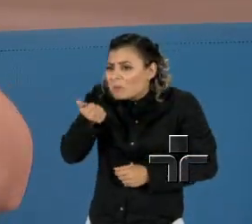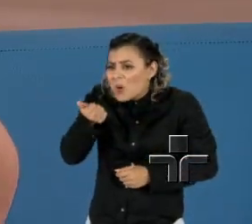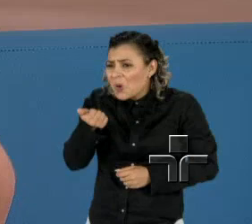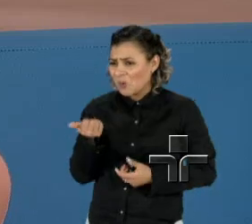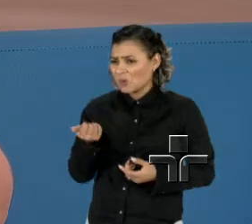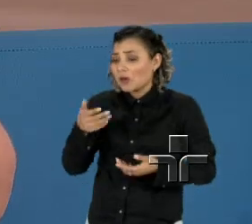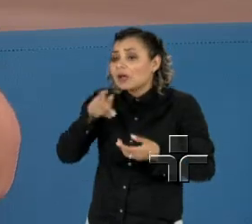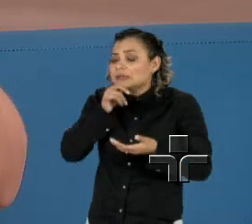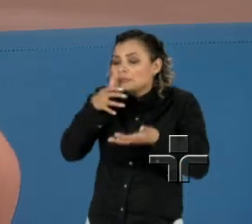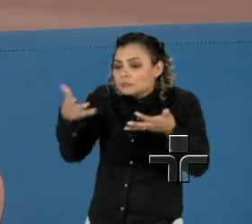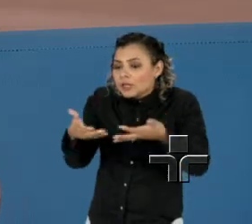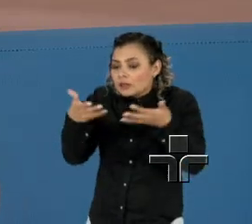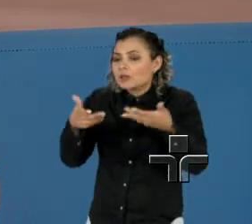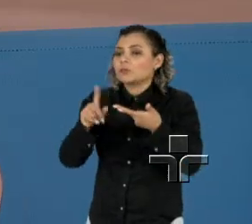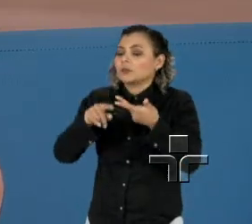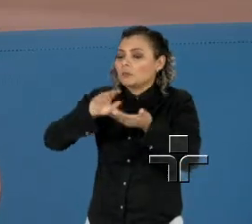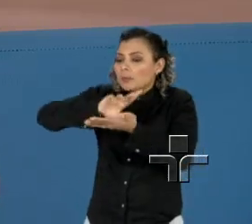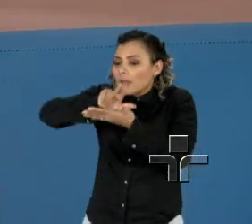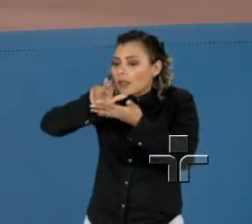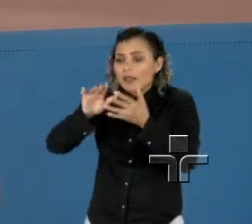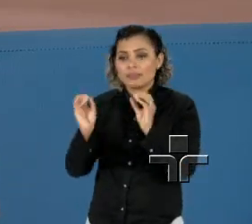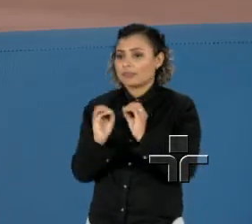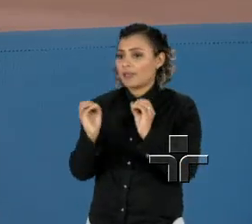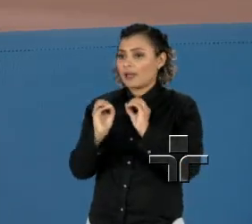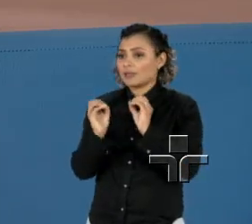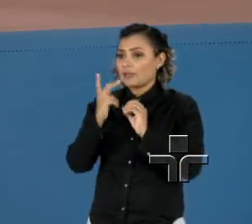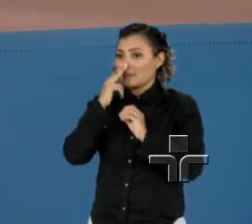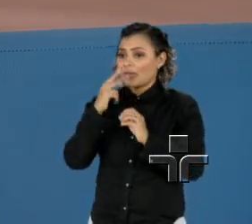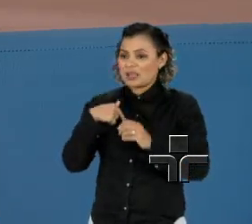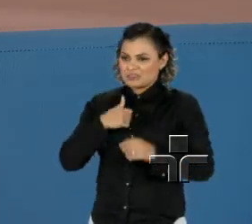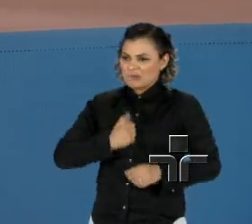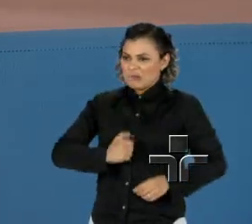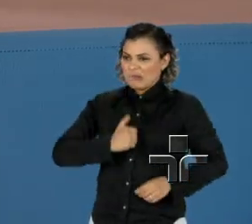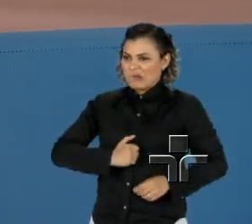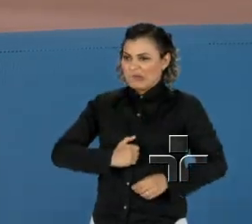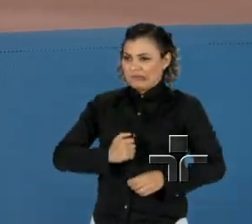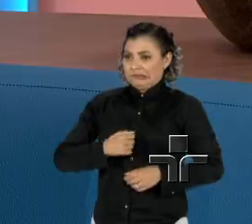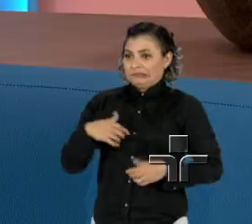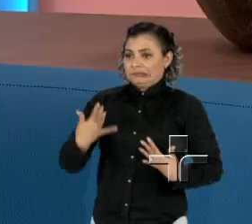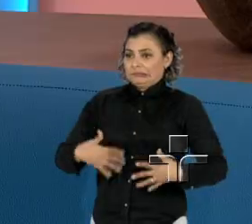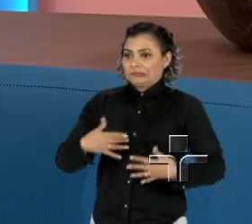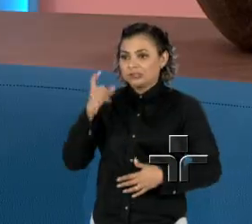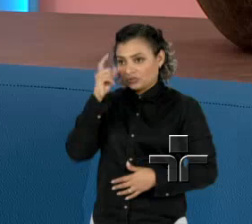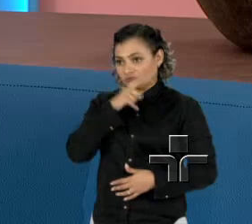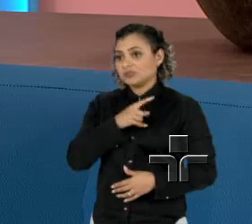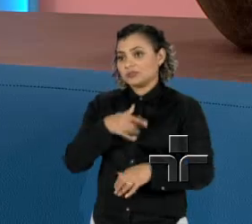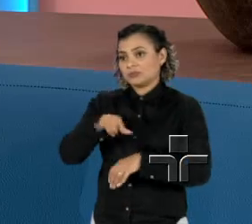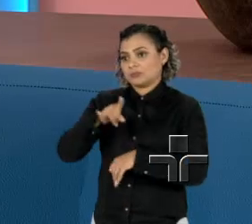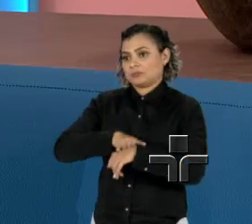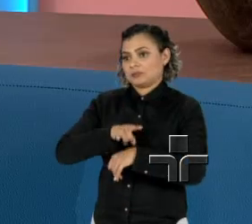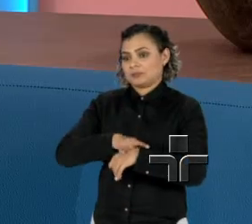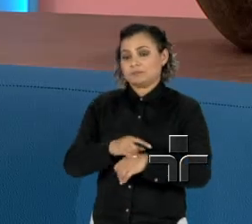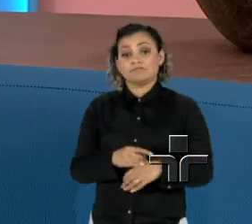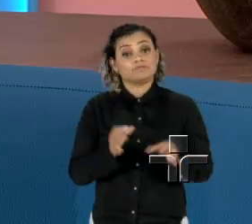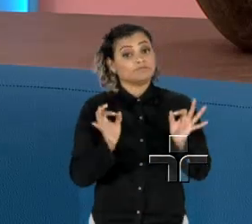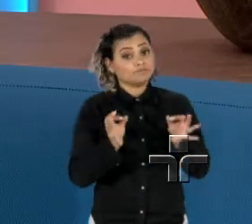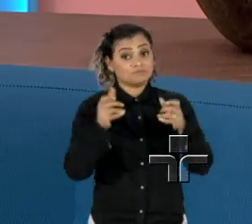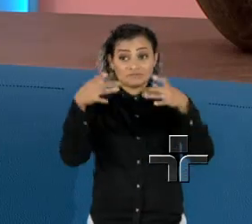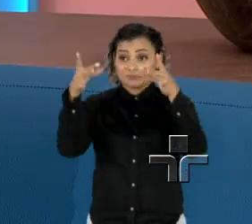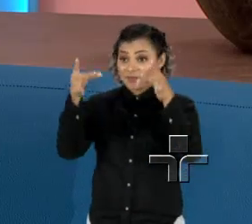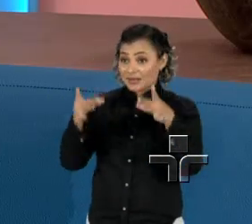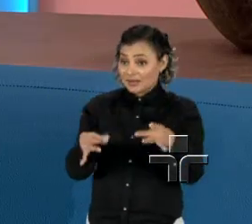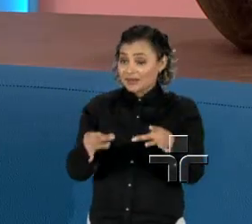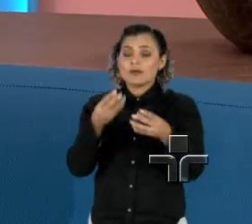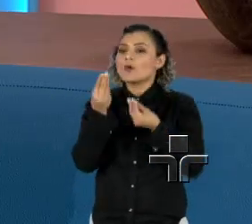aquele legume suficiente, aquela fibra, parece que prende o intestino. Uhum. Então, daqui a pouco, a Janice dá exemplos, né, de